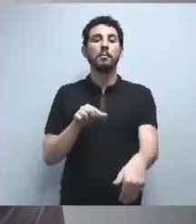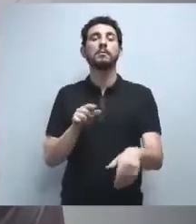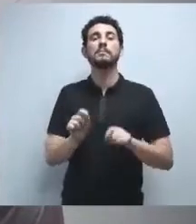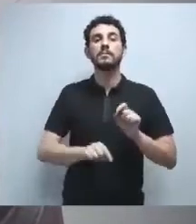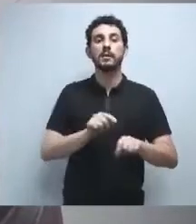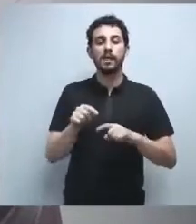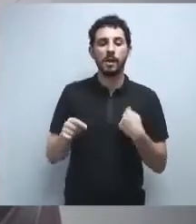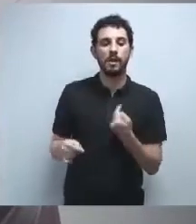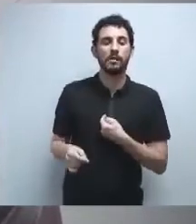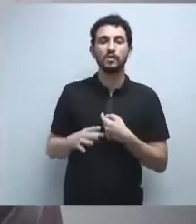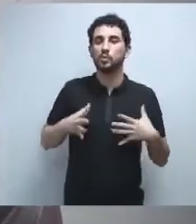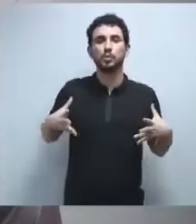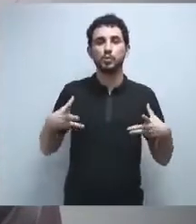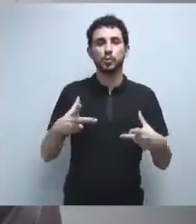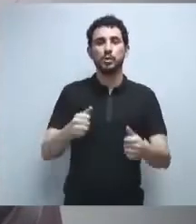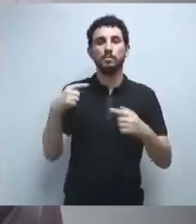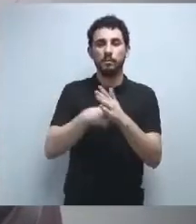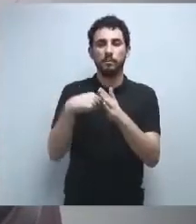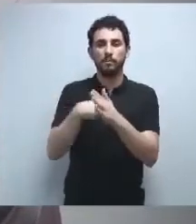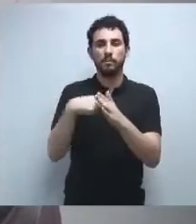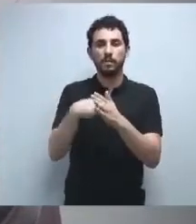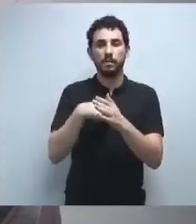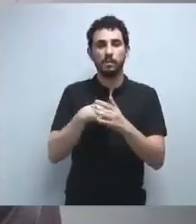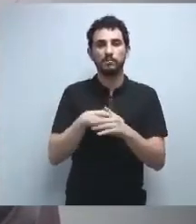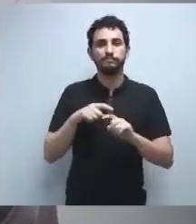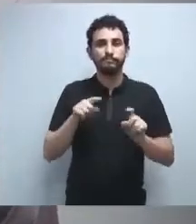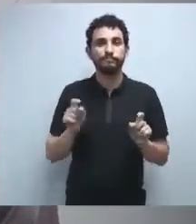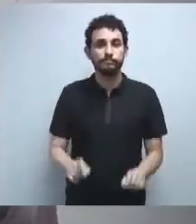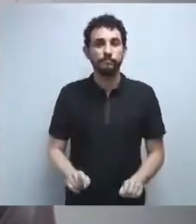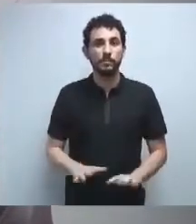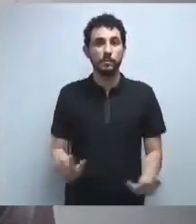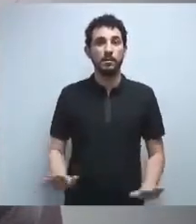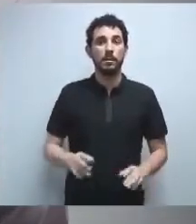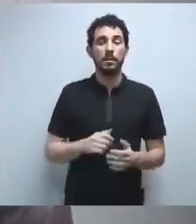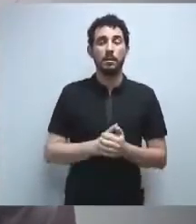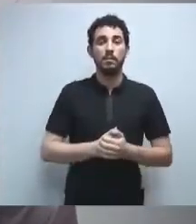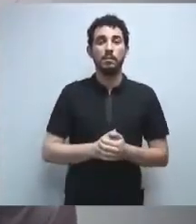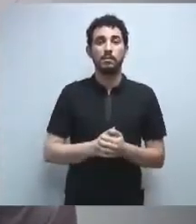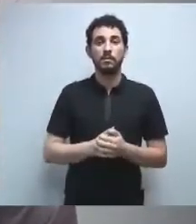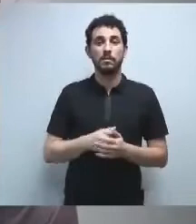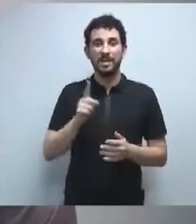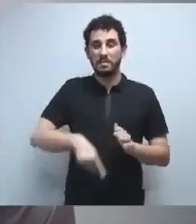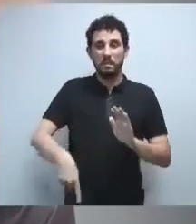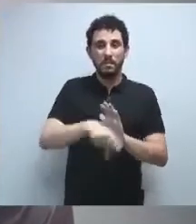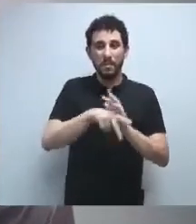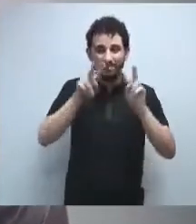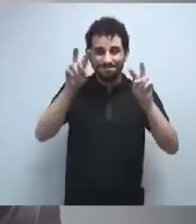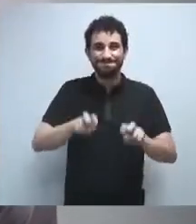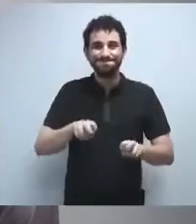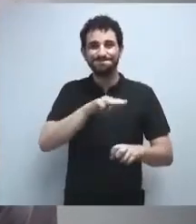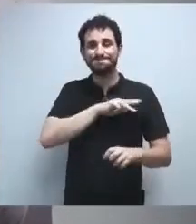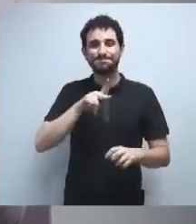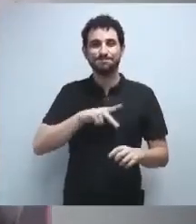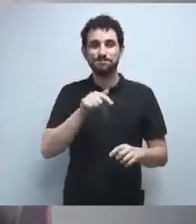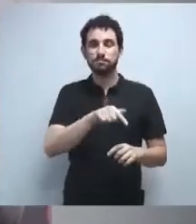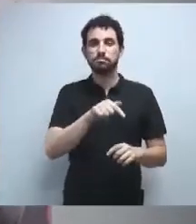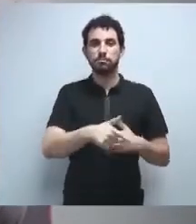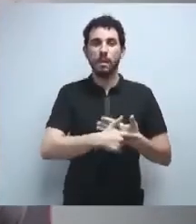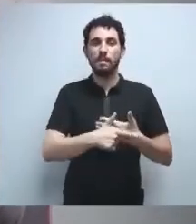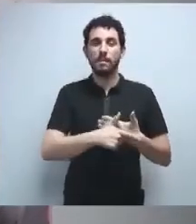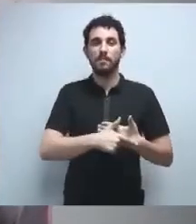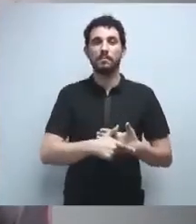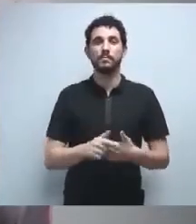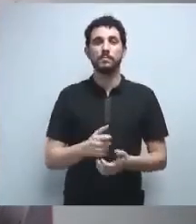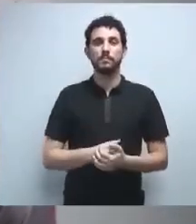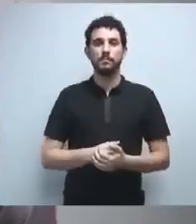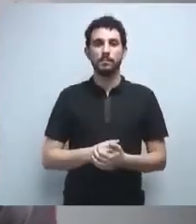seremos todos questionados que não é papel é exclusivo papel do ministério público